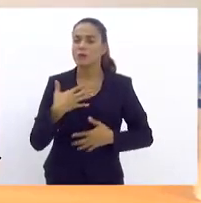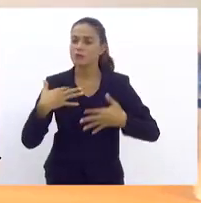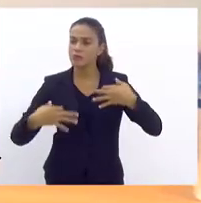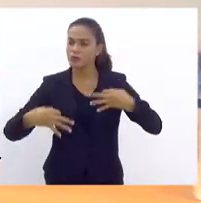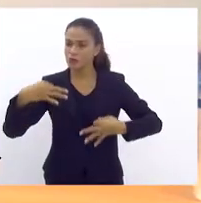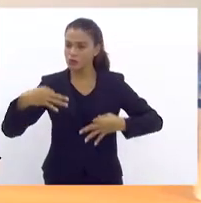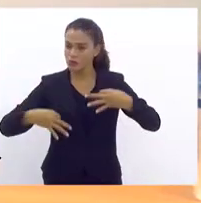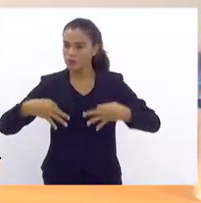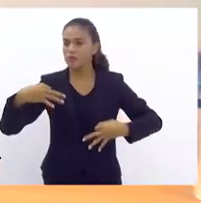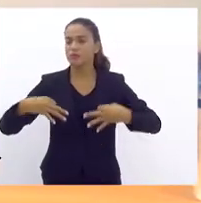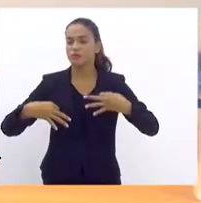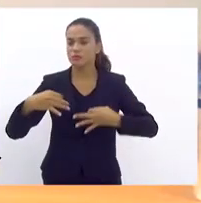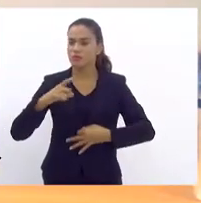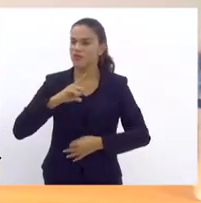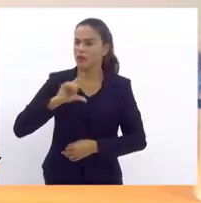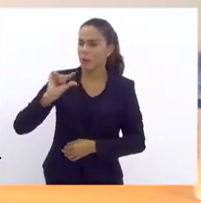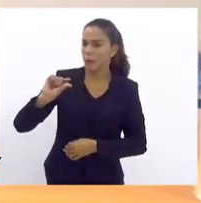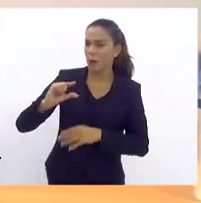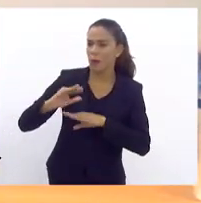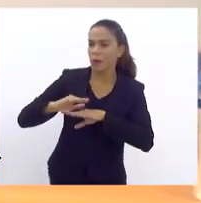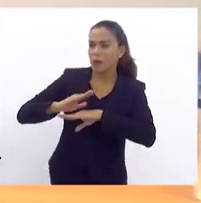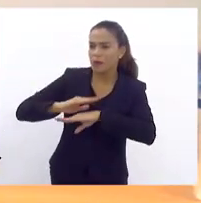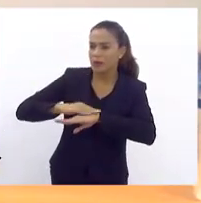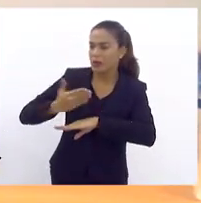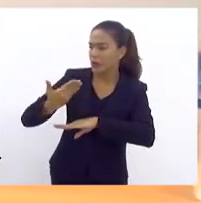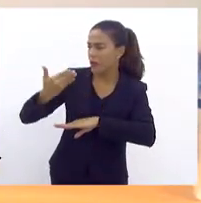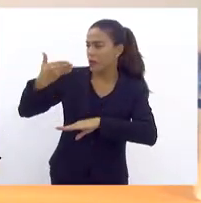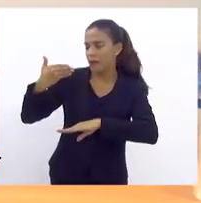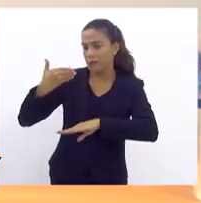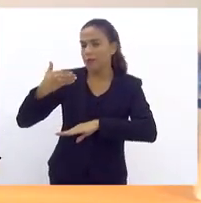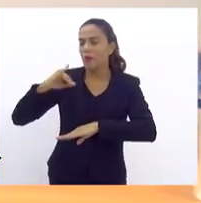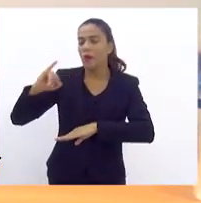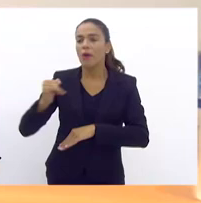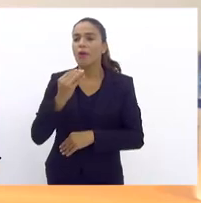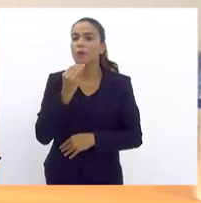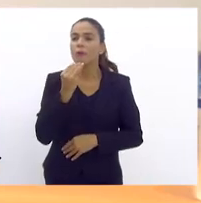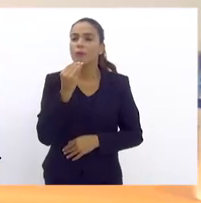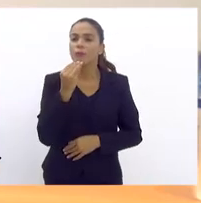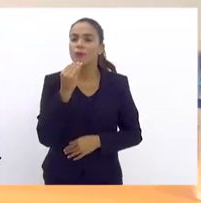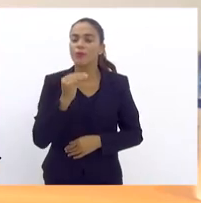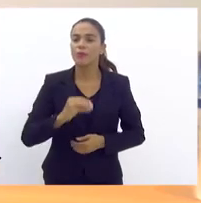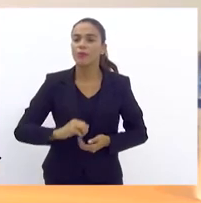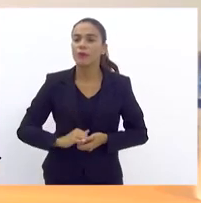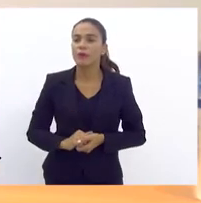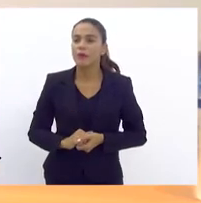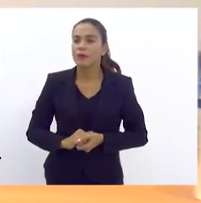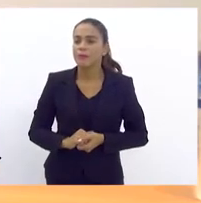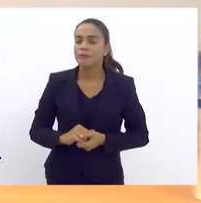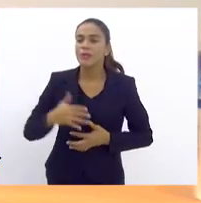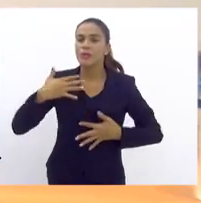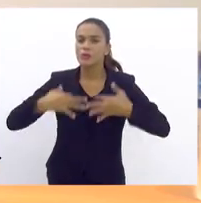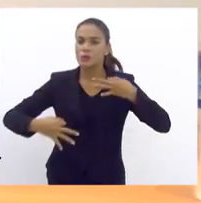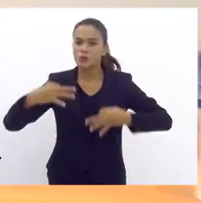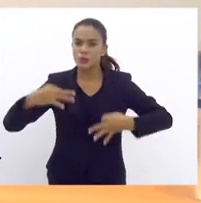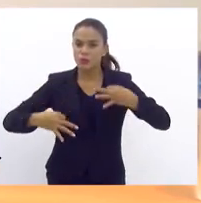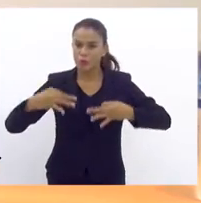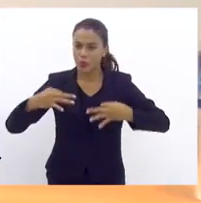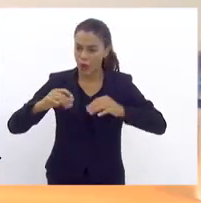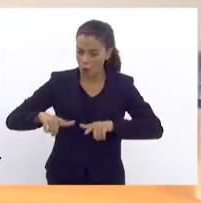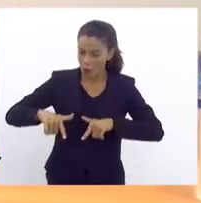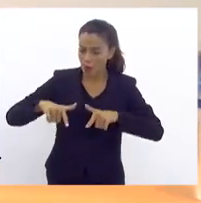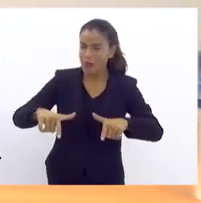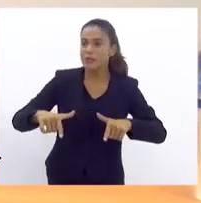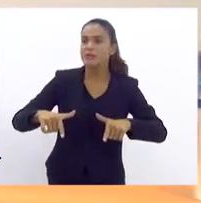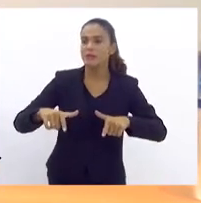recentemente tivemos oportunidade de de julgar numa ação